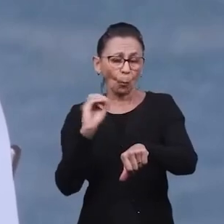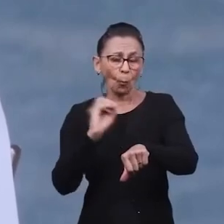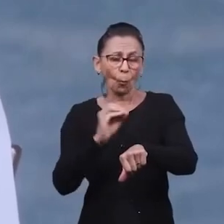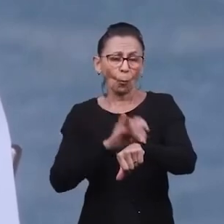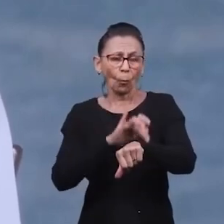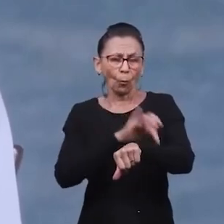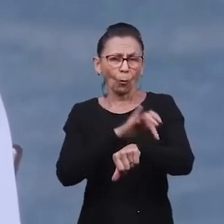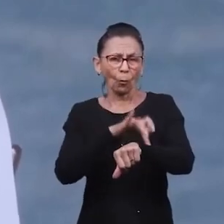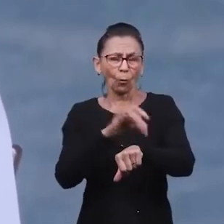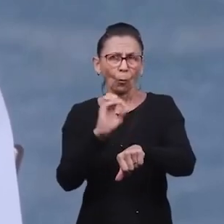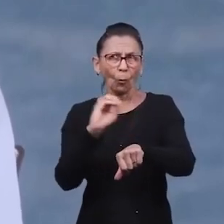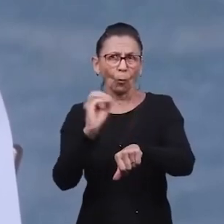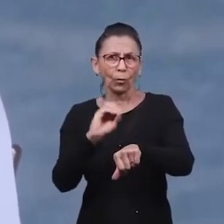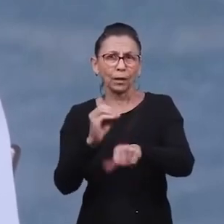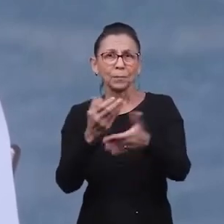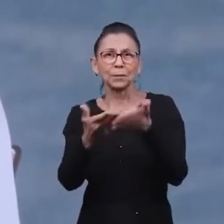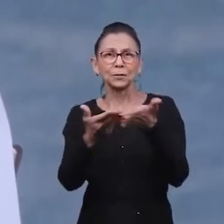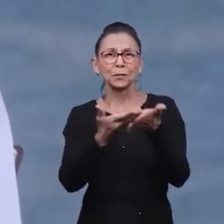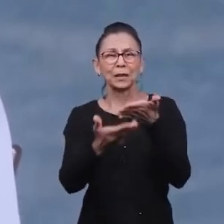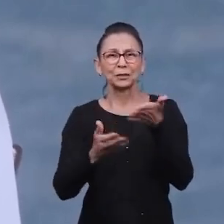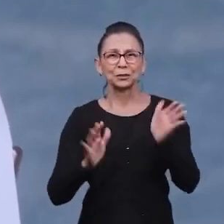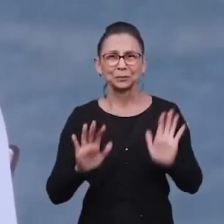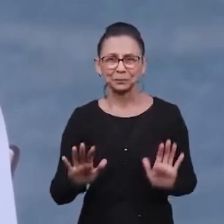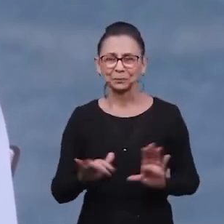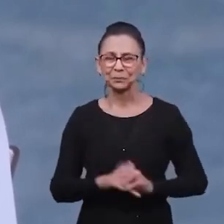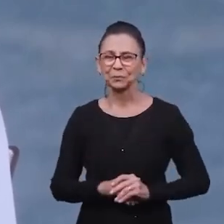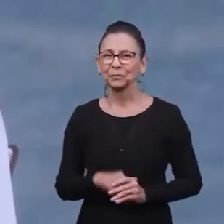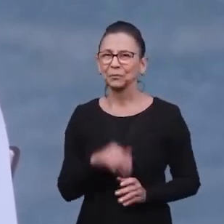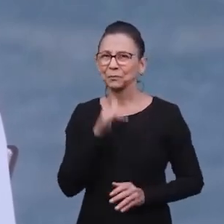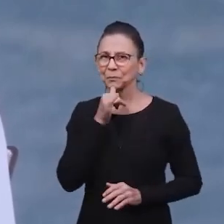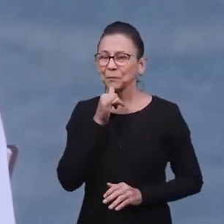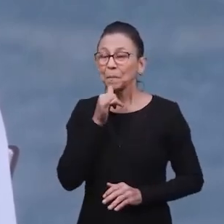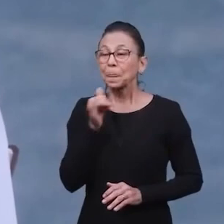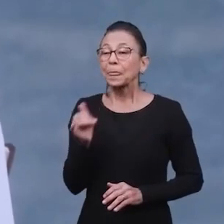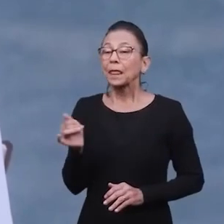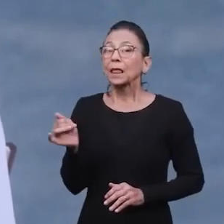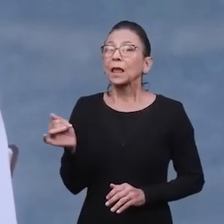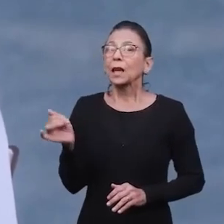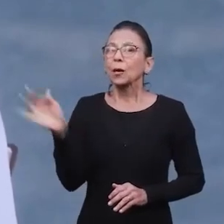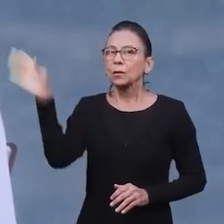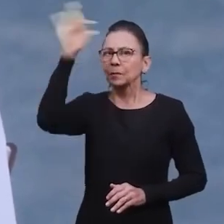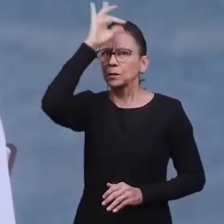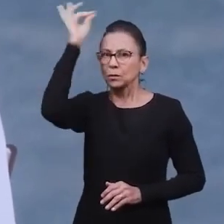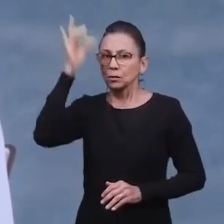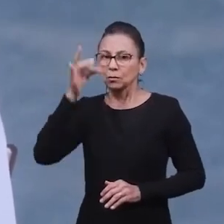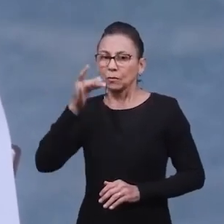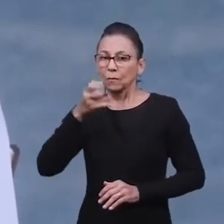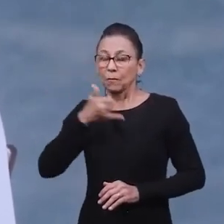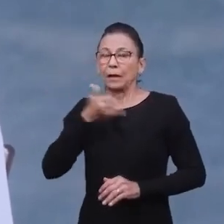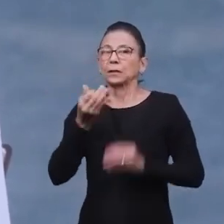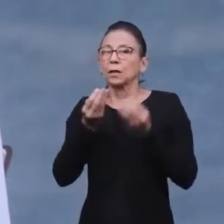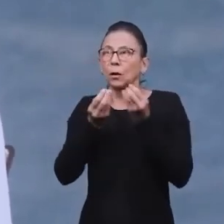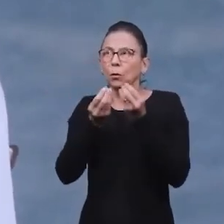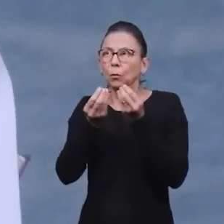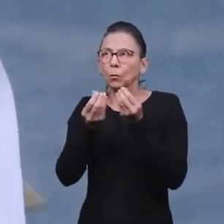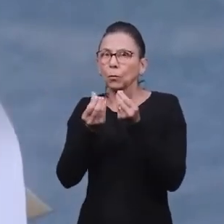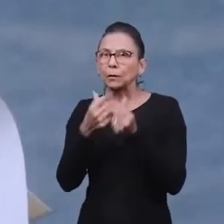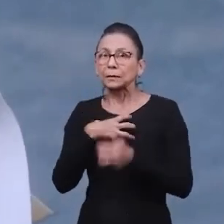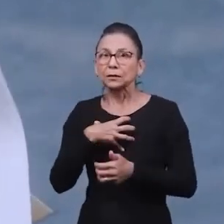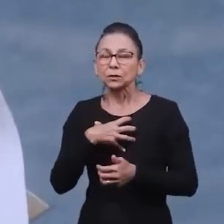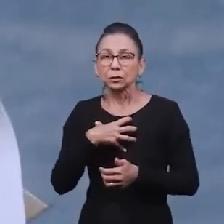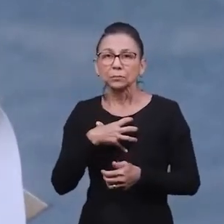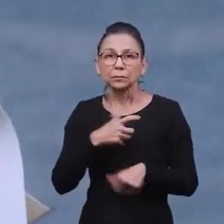ao Espírito Santo. Então, quando nós erramos, falhamos, pecamos, quem que diz que nós